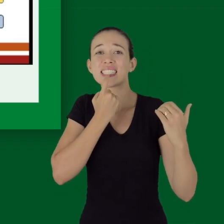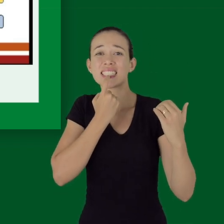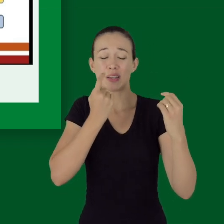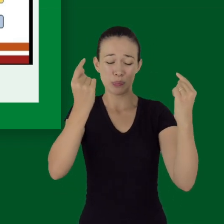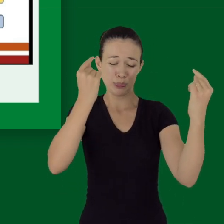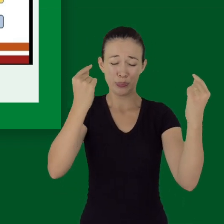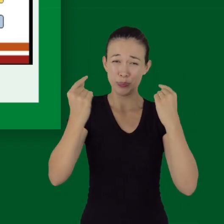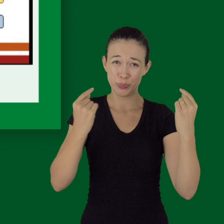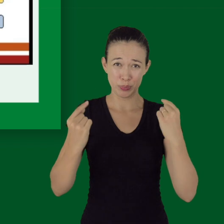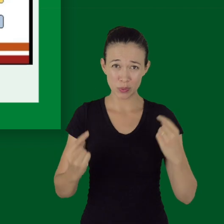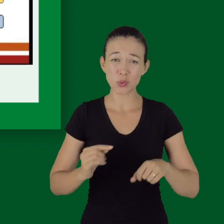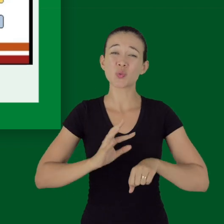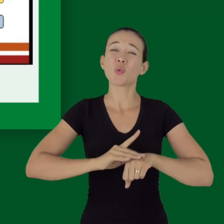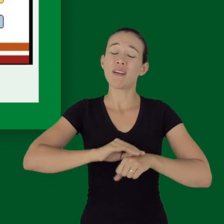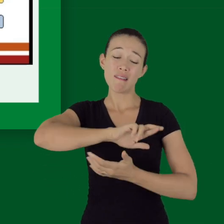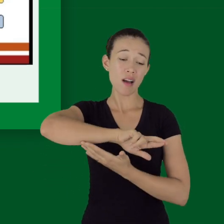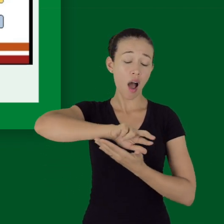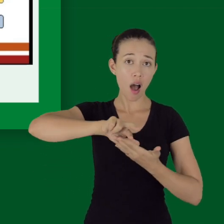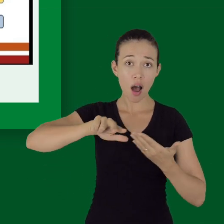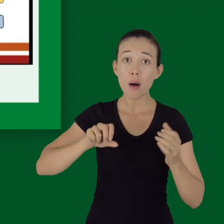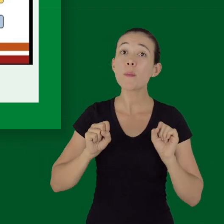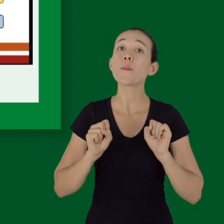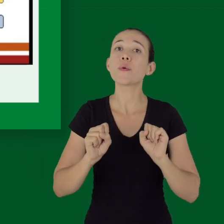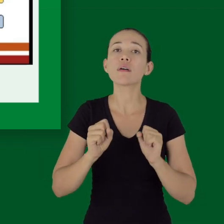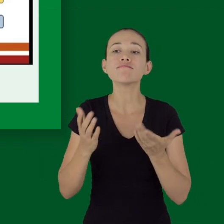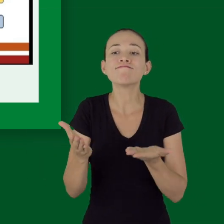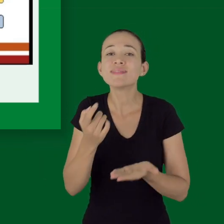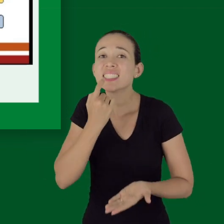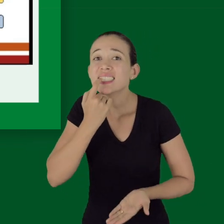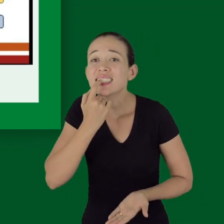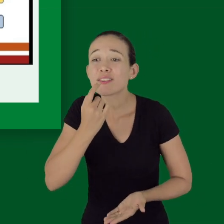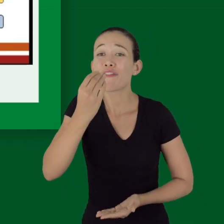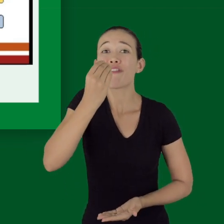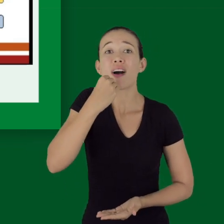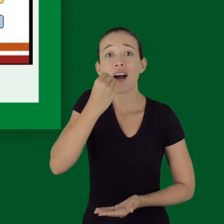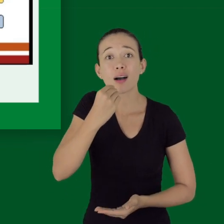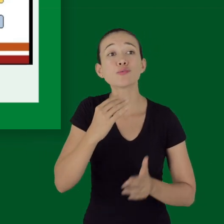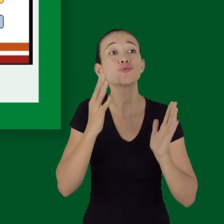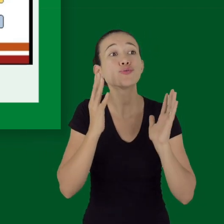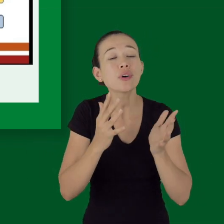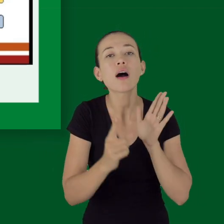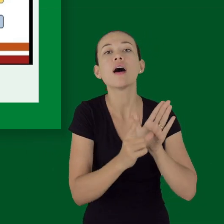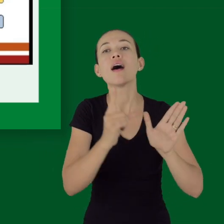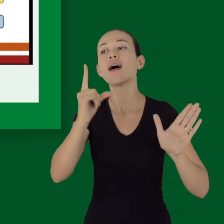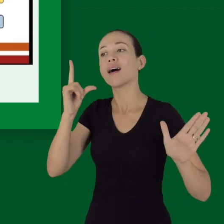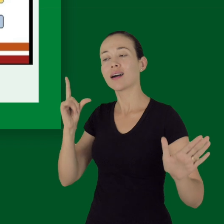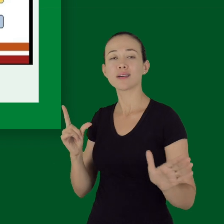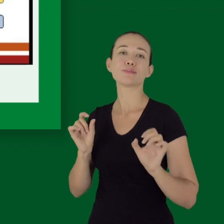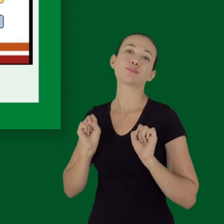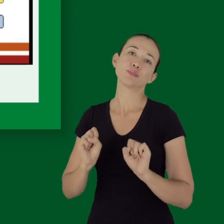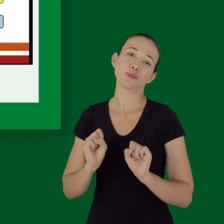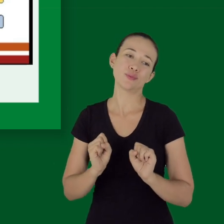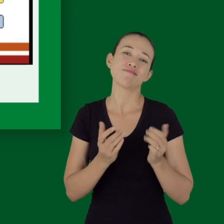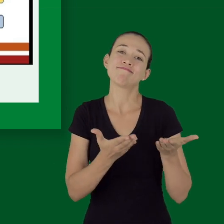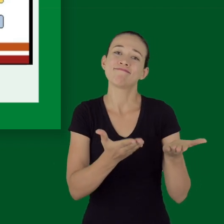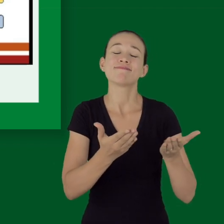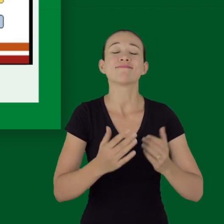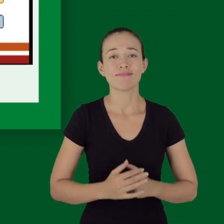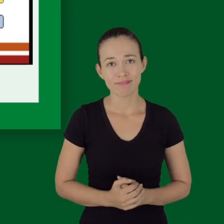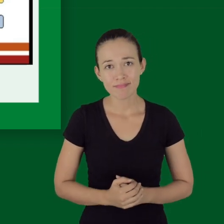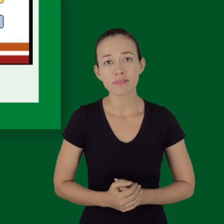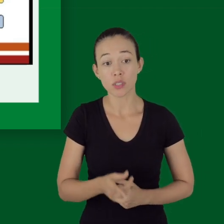espessamento lá dos discos intervertebrais, risco dele já ter um comprometimento nessa estrutura